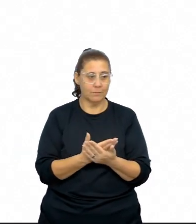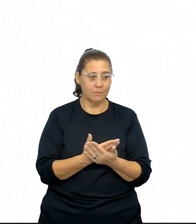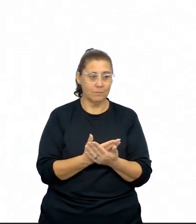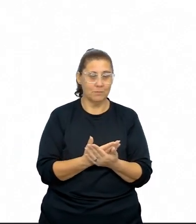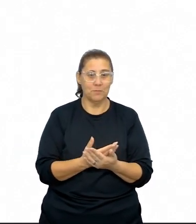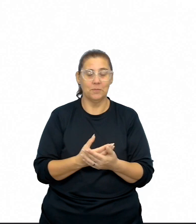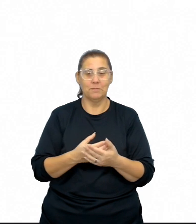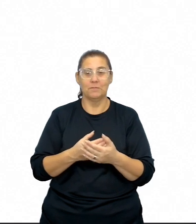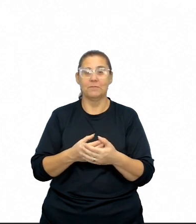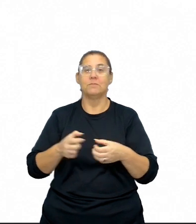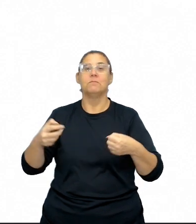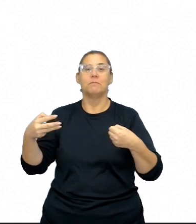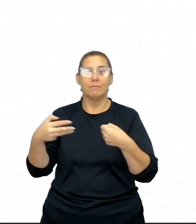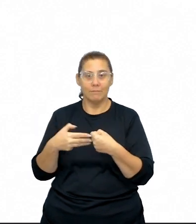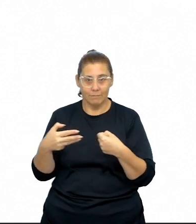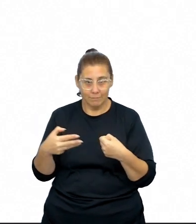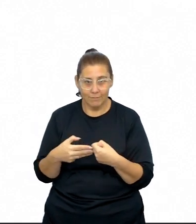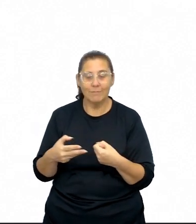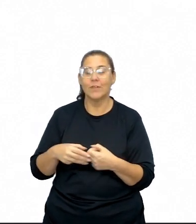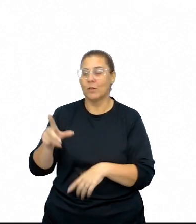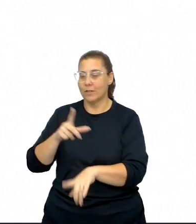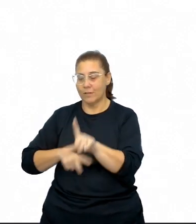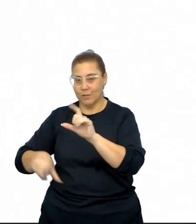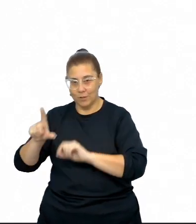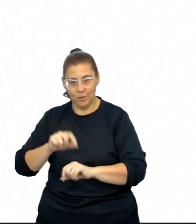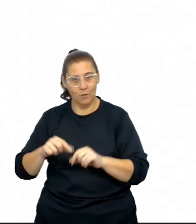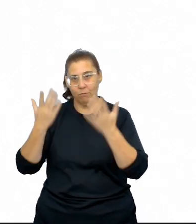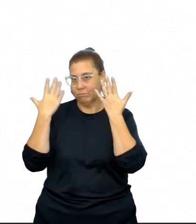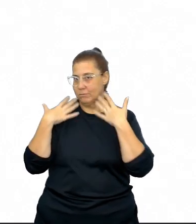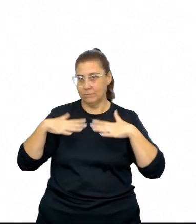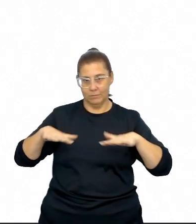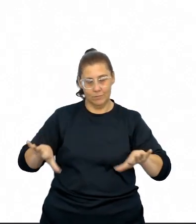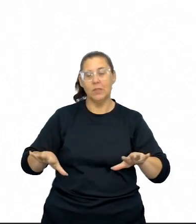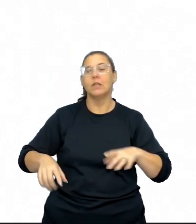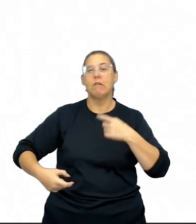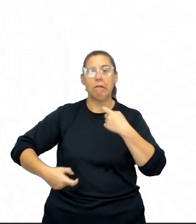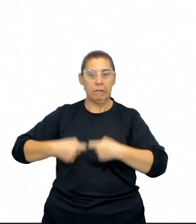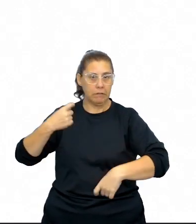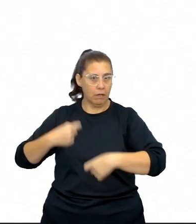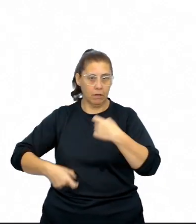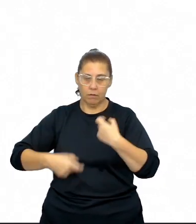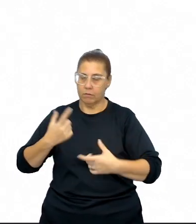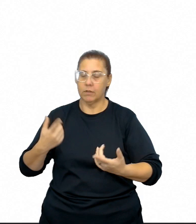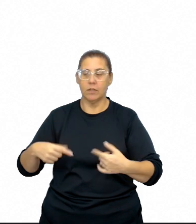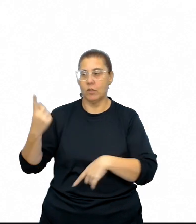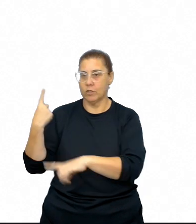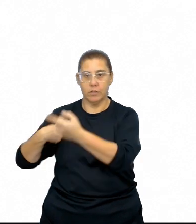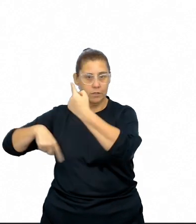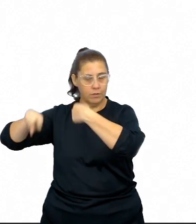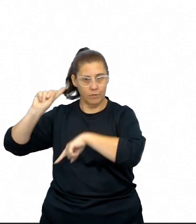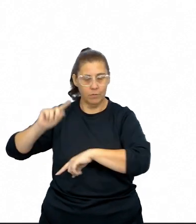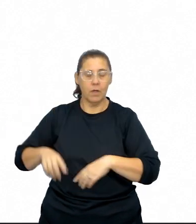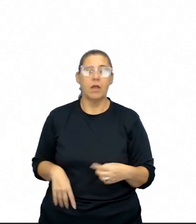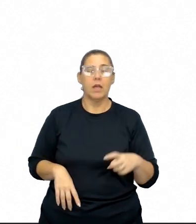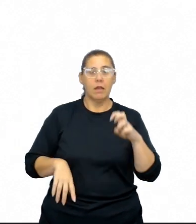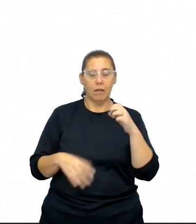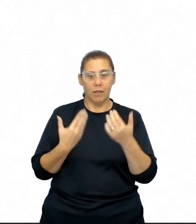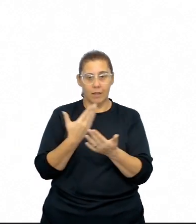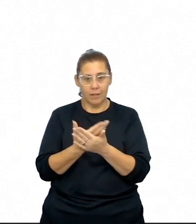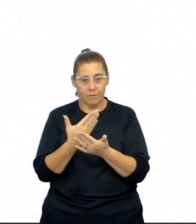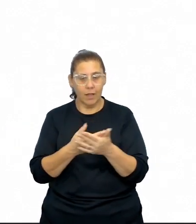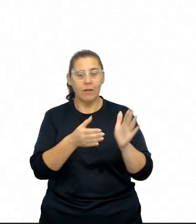às células reprodutivas, seleção natural e seleção sexual, e evolução. A quinta aula traz